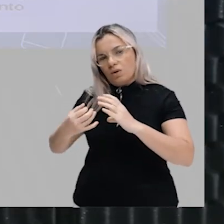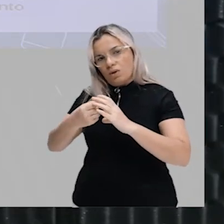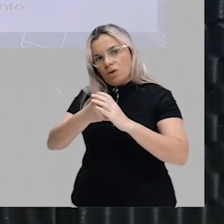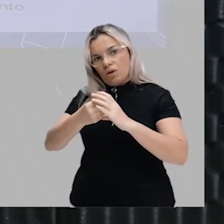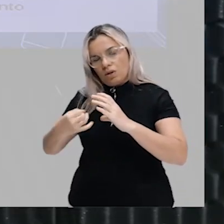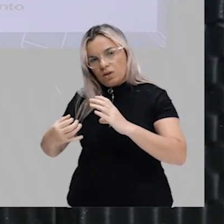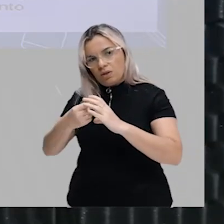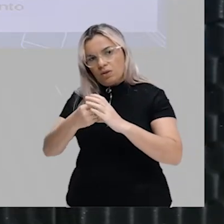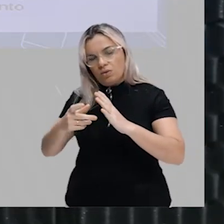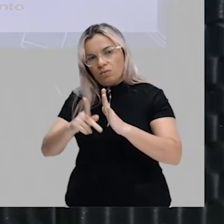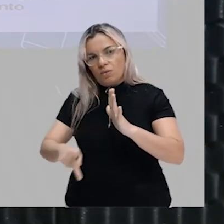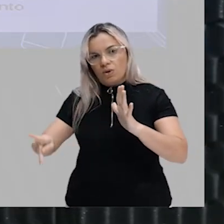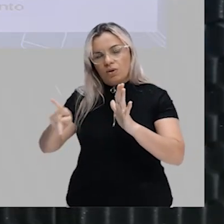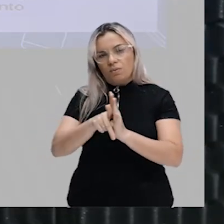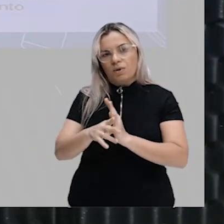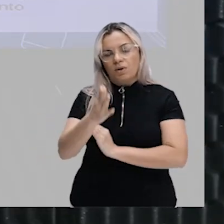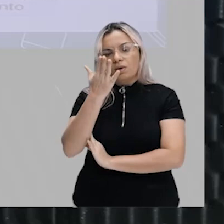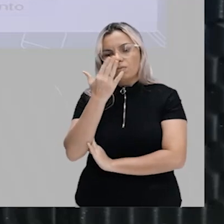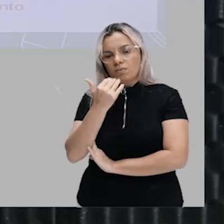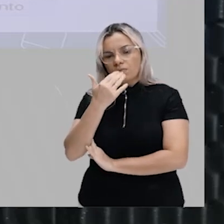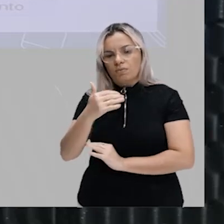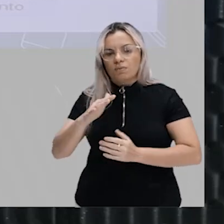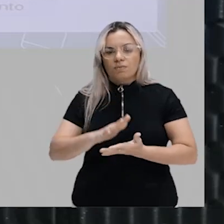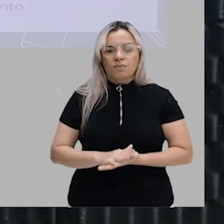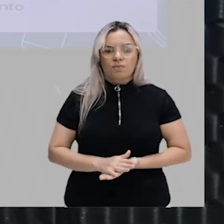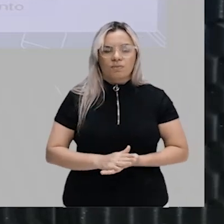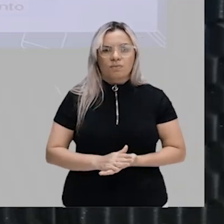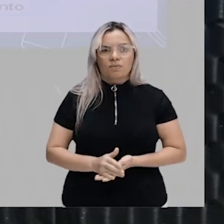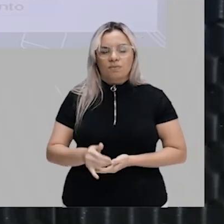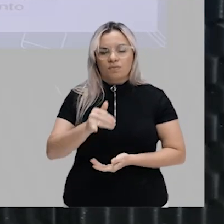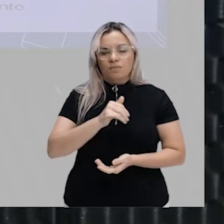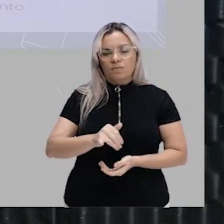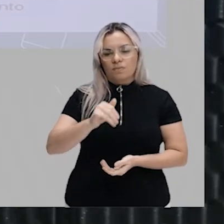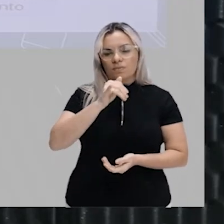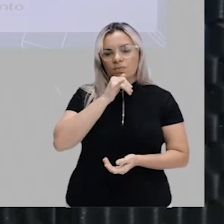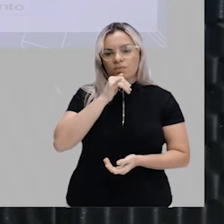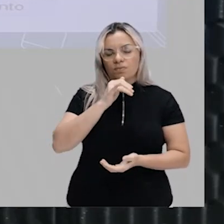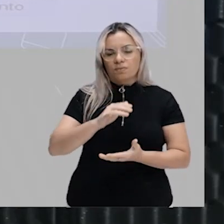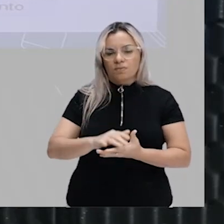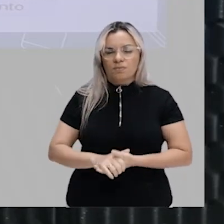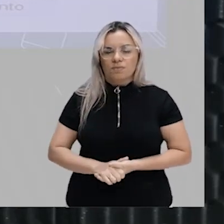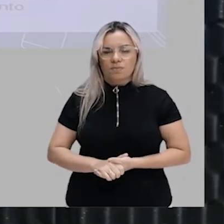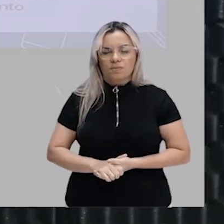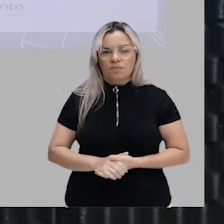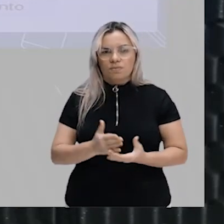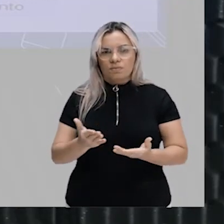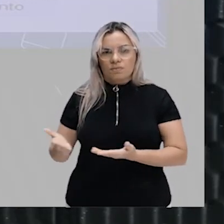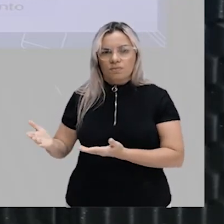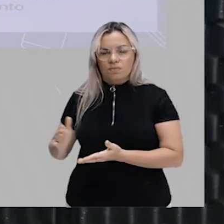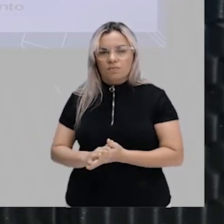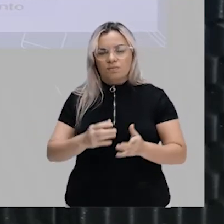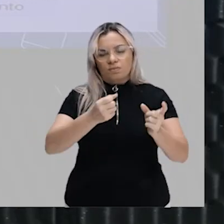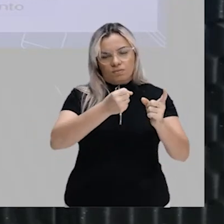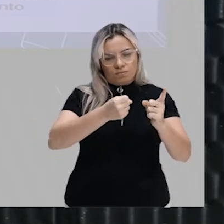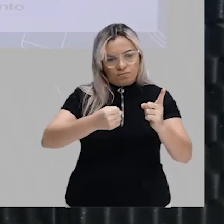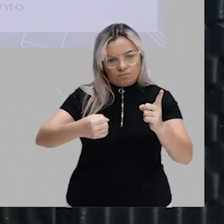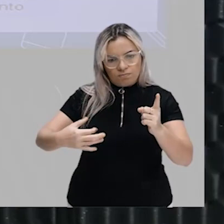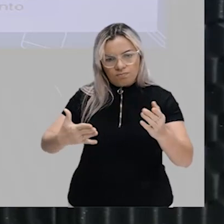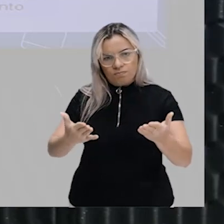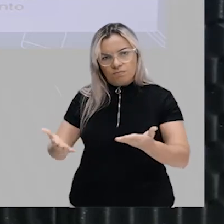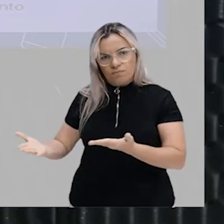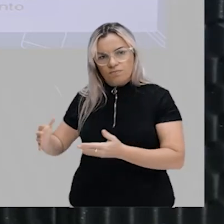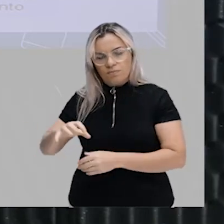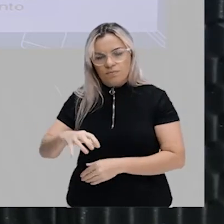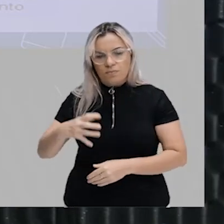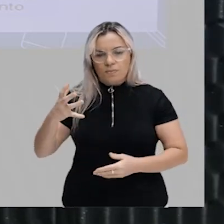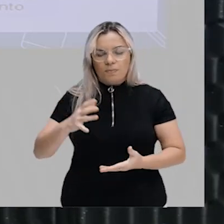né, do alimento. Então, por exemplo, nós temos aqui a mesma situação que eu acabei de descrever para vocês.